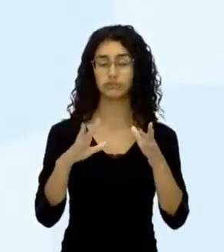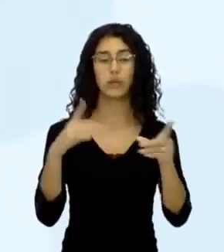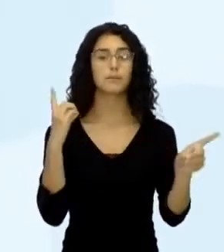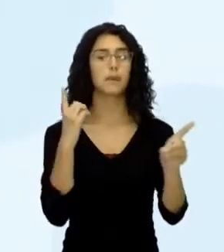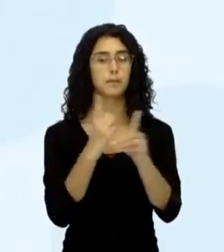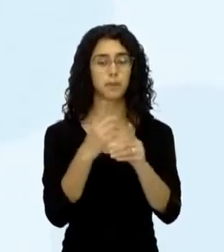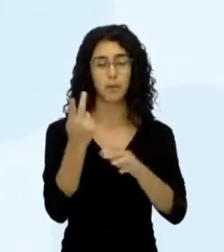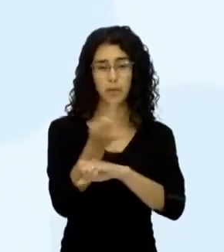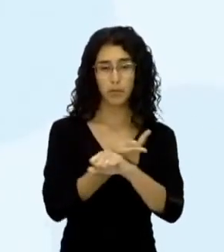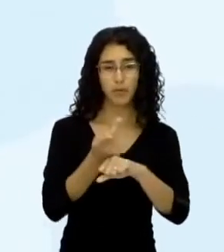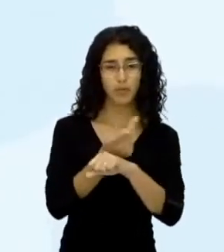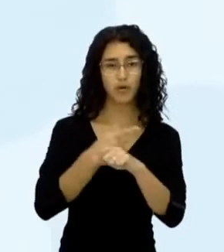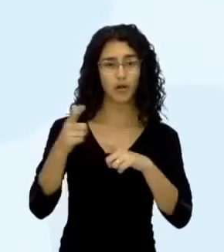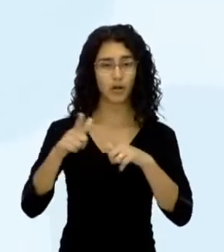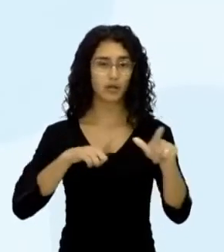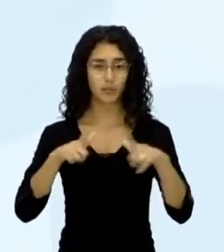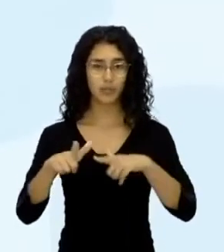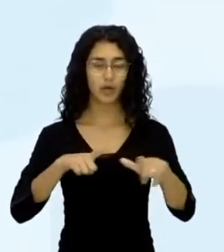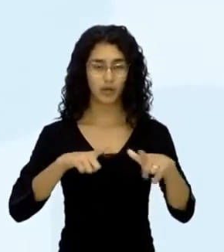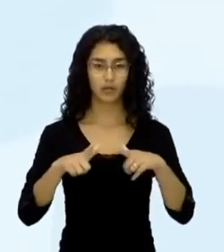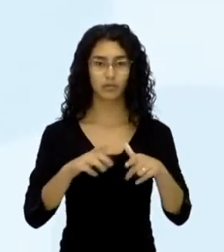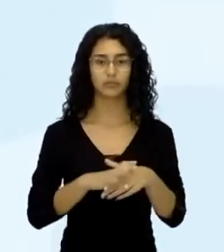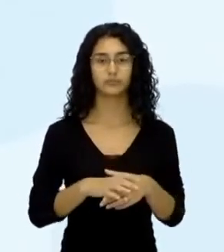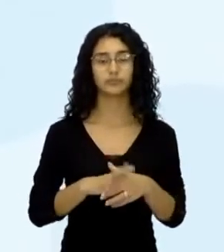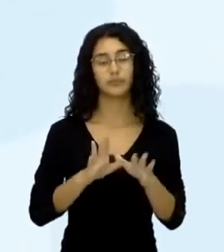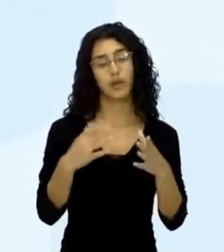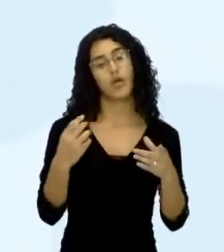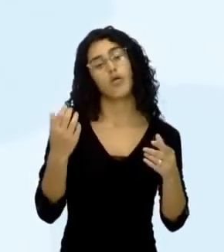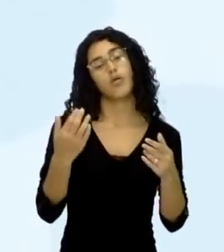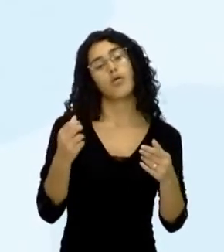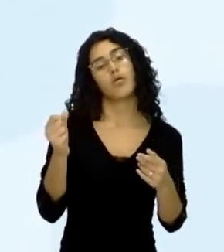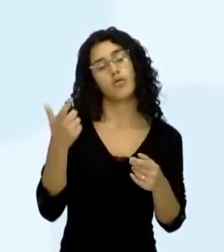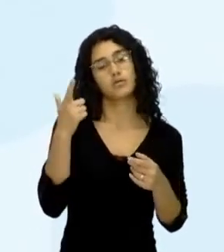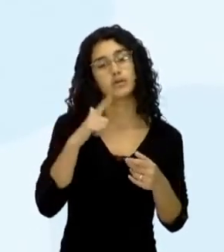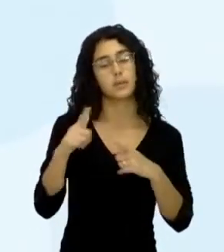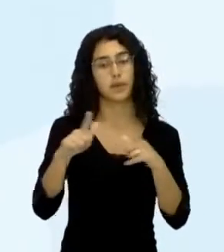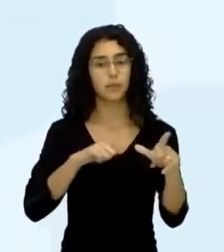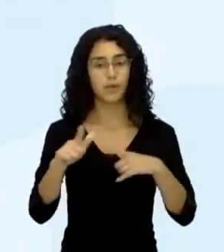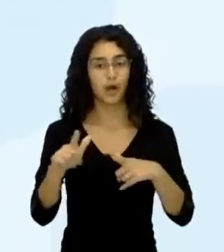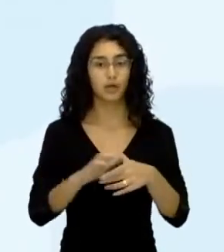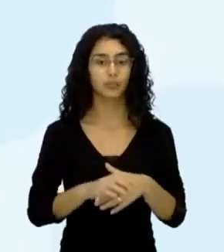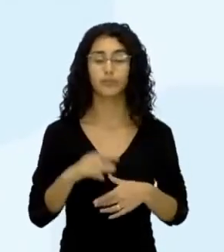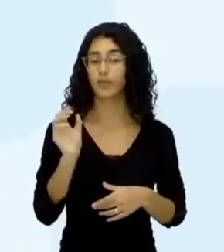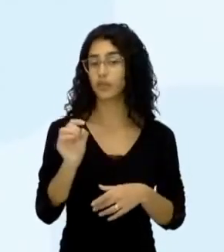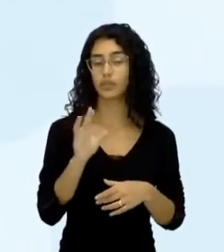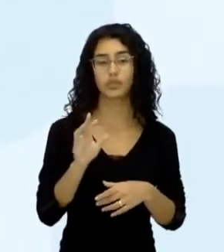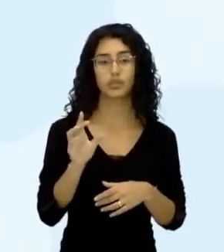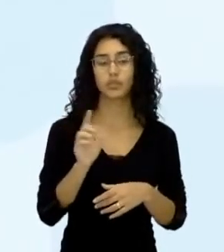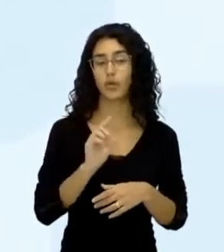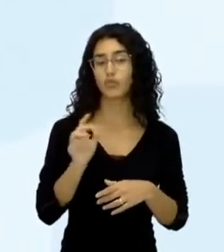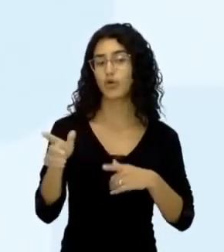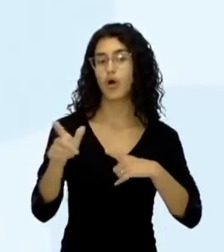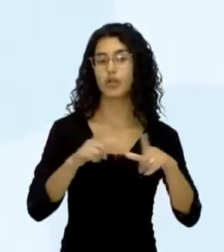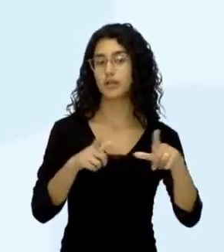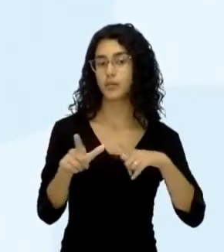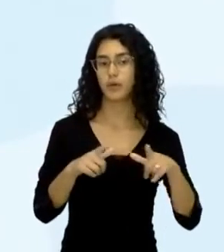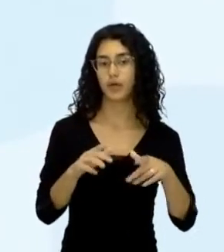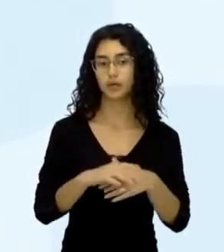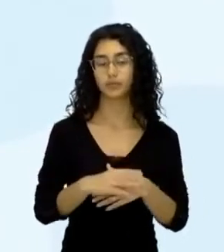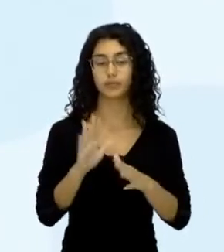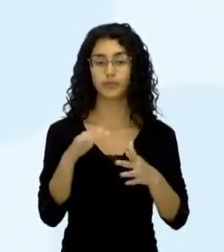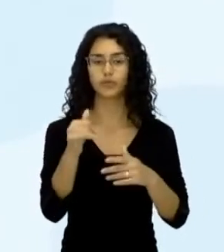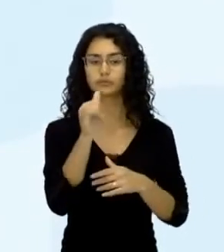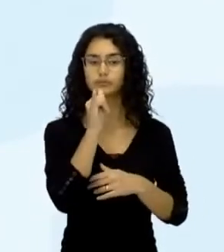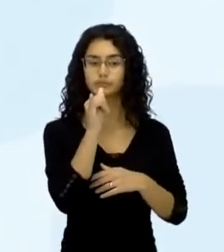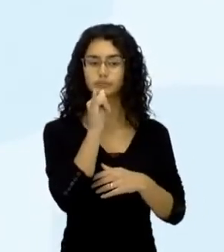encontrar trabalho. Assim, para alguém ser considerado desempregado, não basta não possuir emprego. Então,